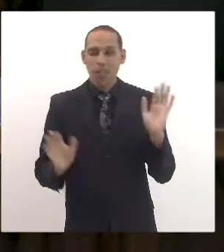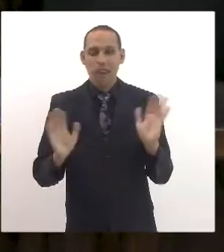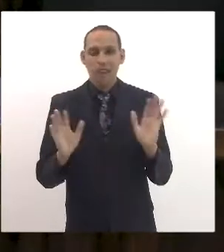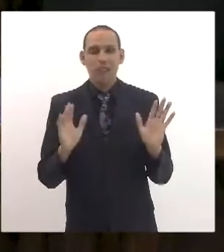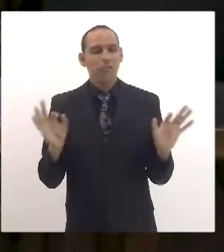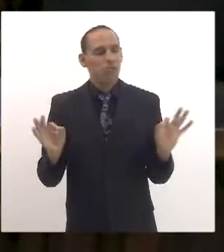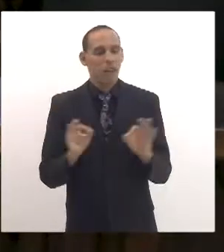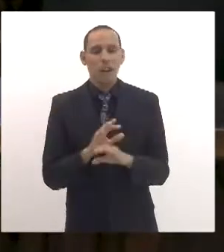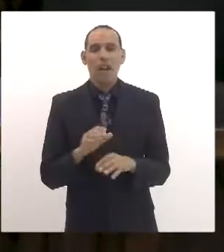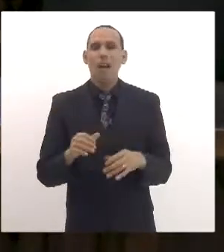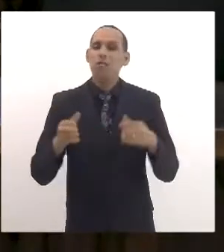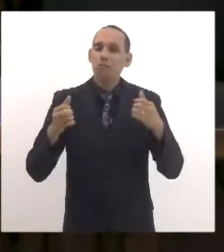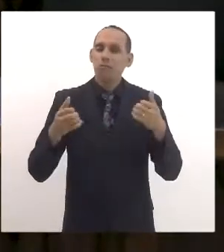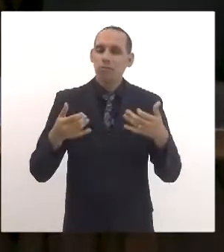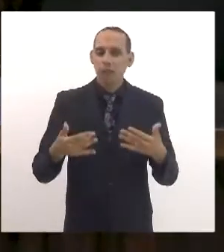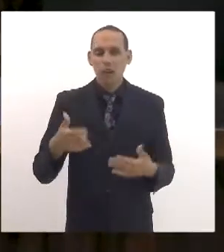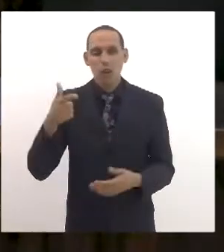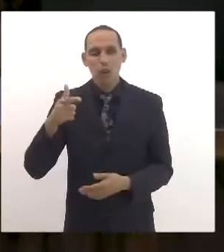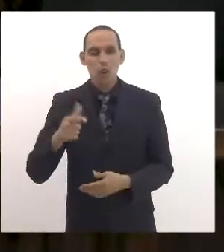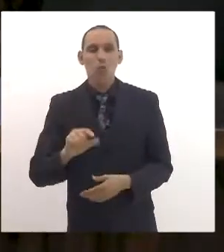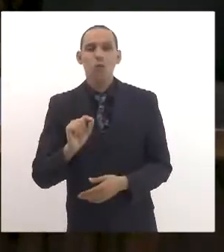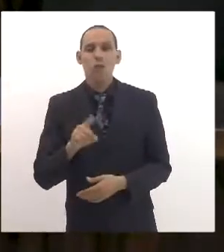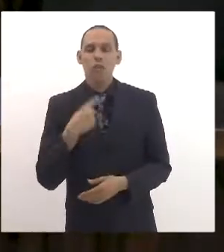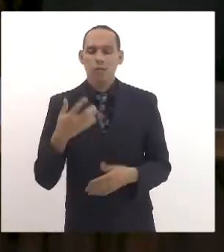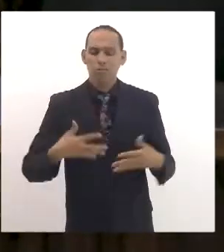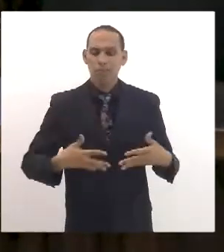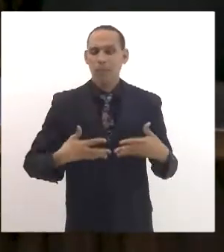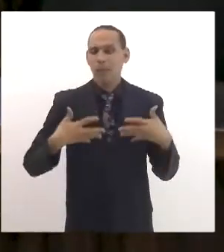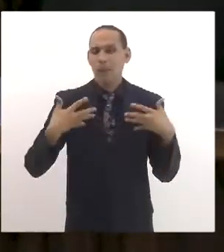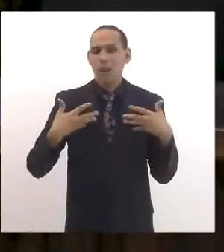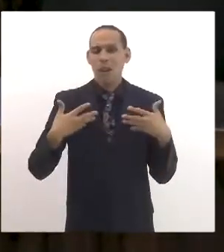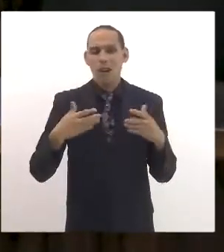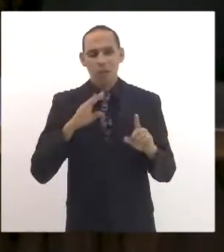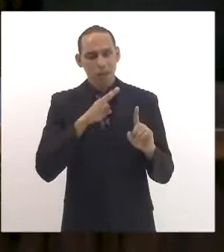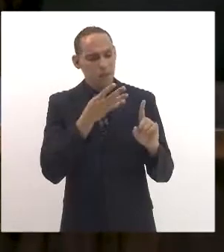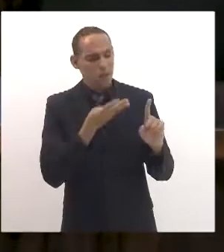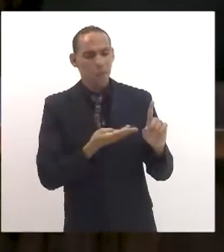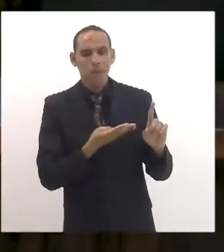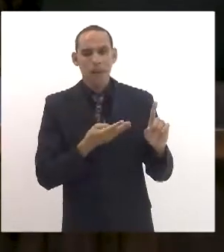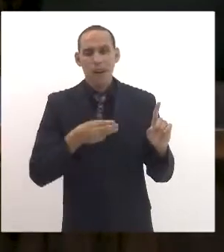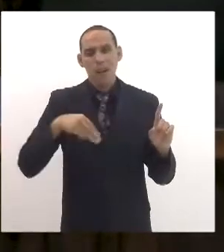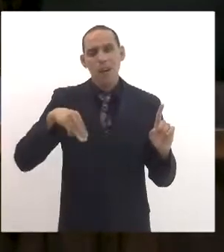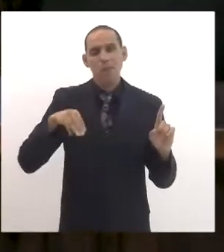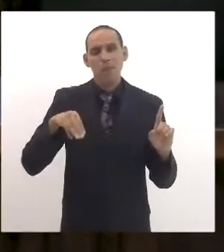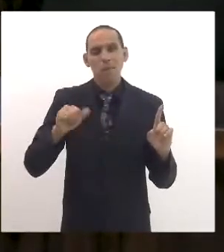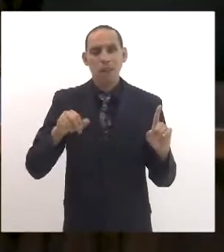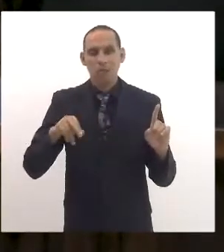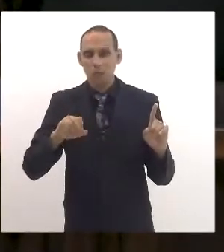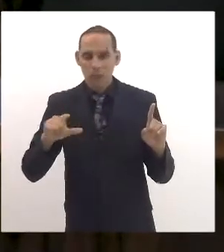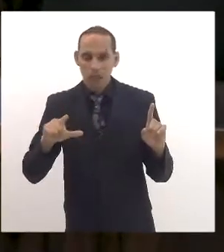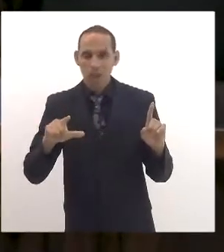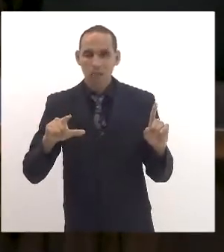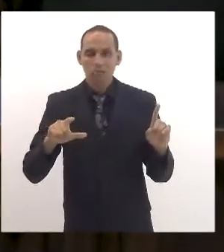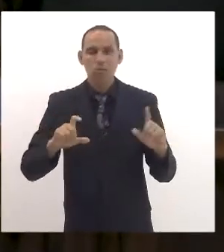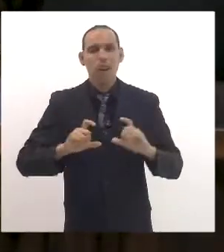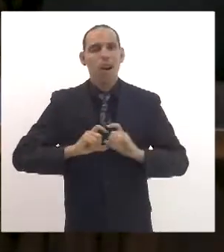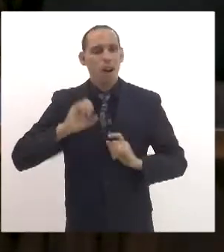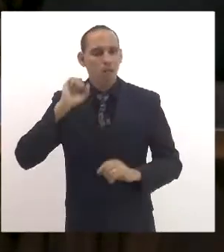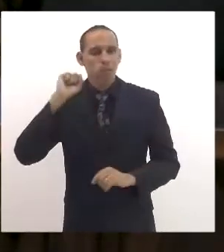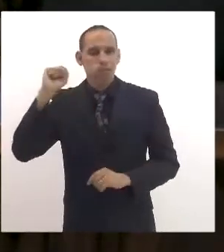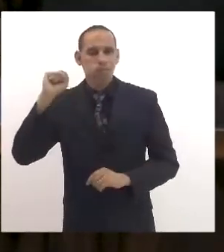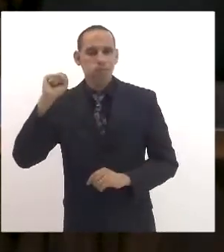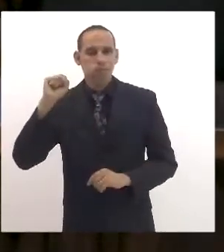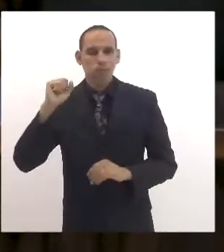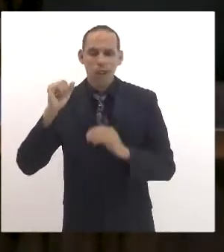concluo reafirmando que nós nos sentimos honrados em poder homenagear Manuel Heitor com a medalha Tiradentes, a maior